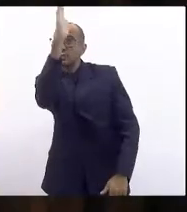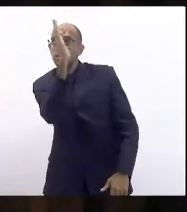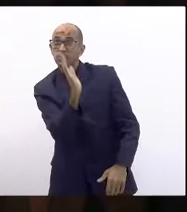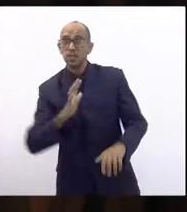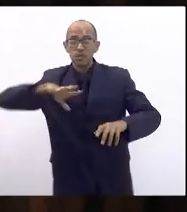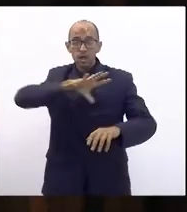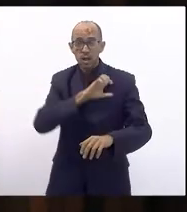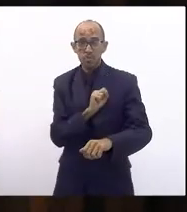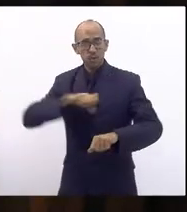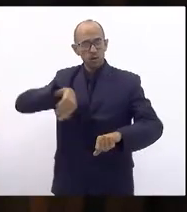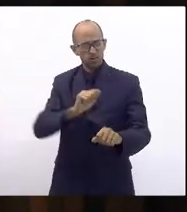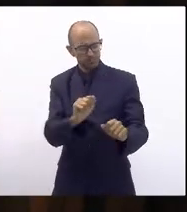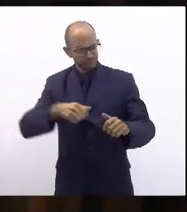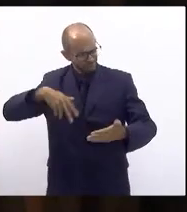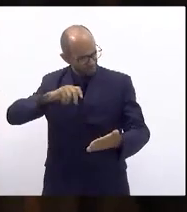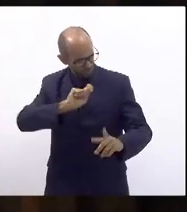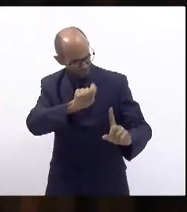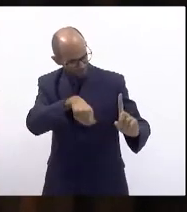E aí